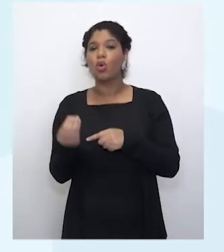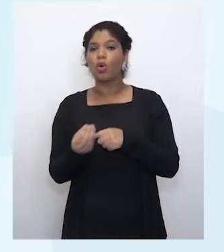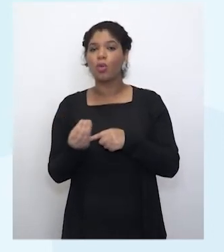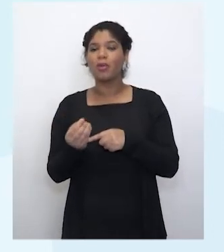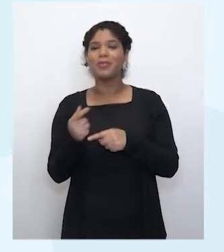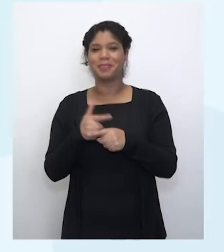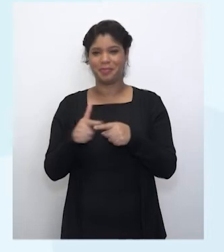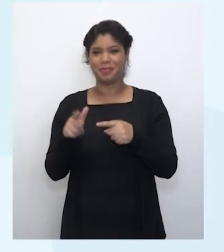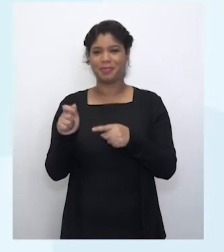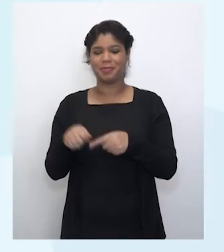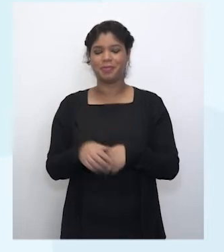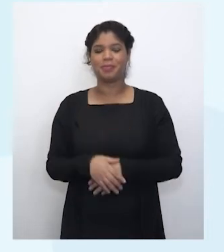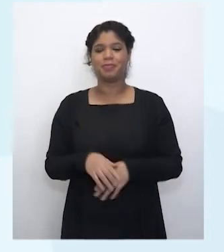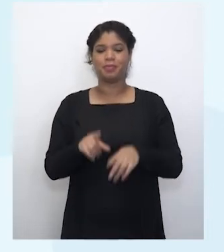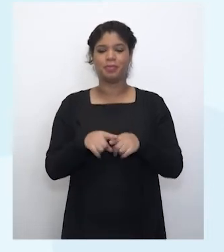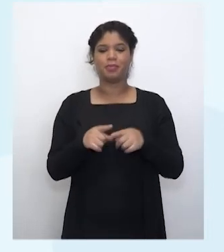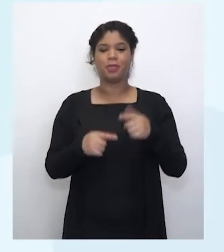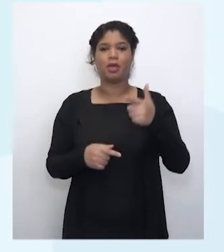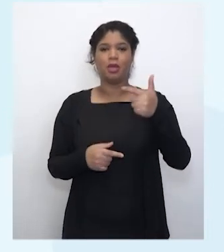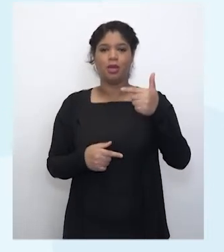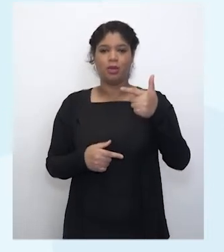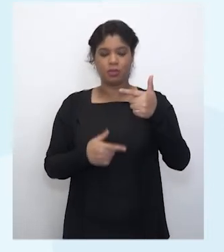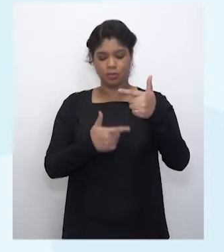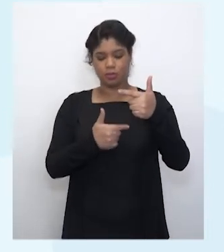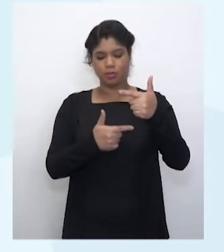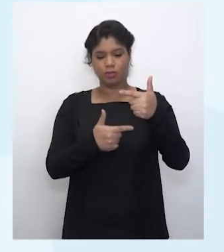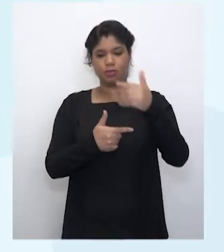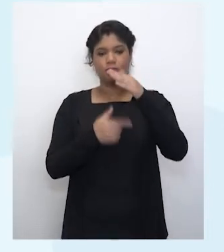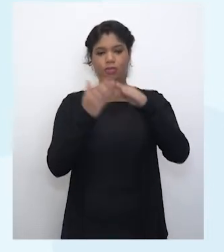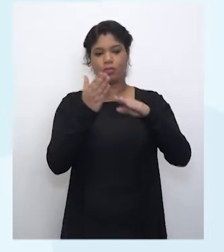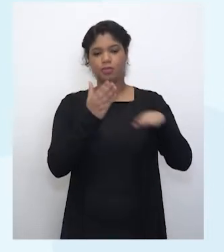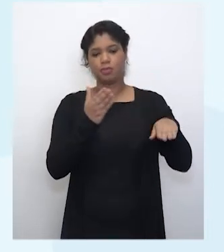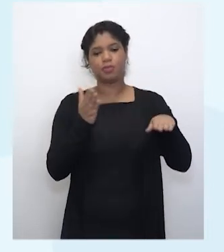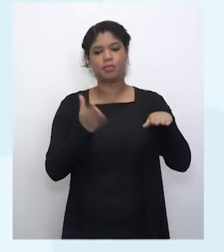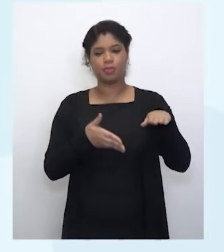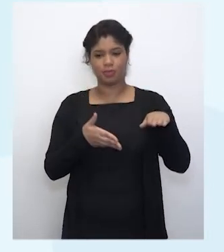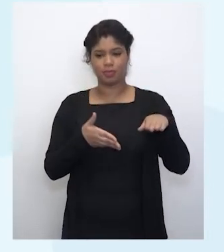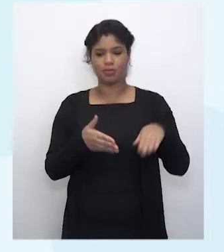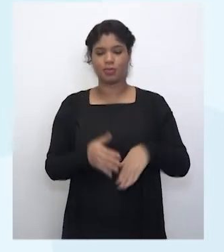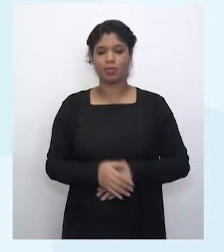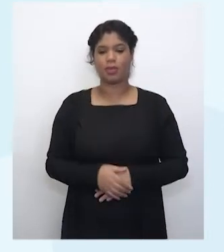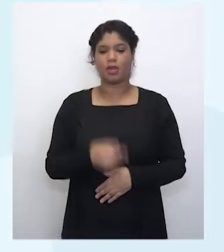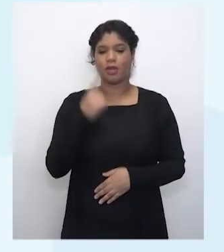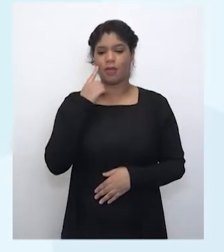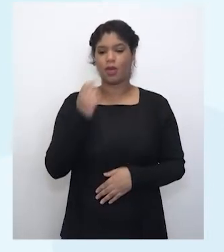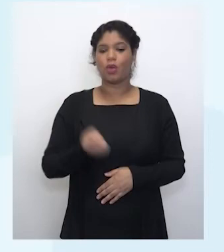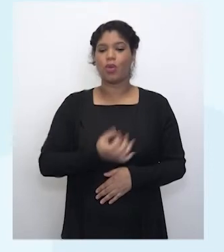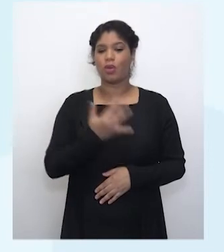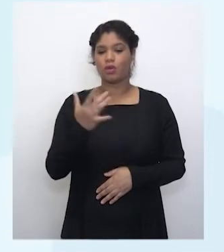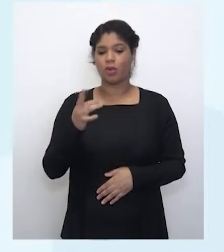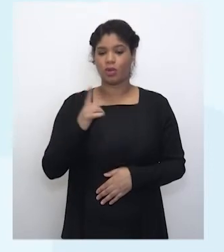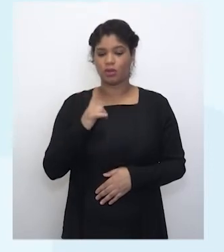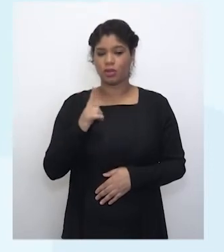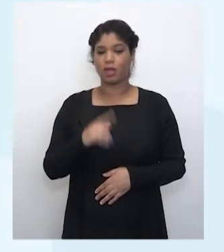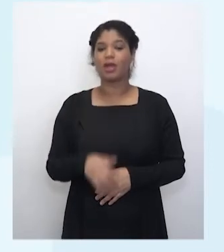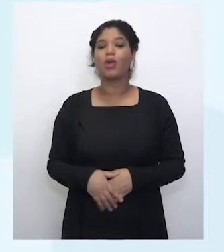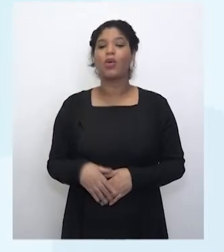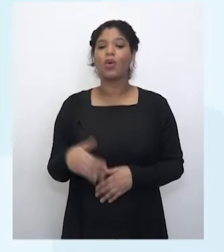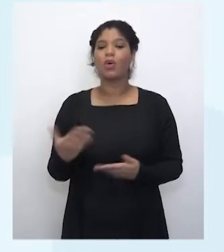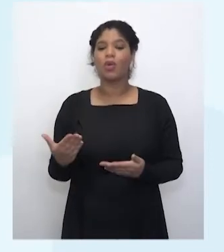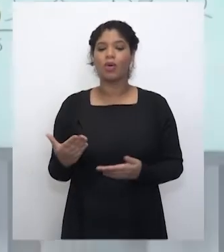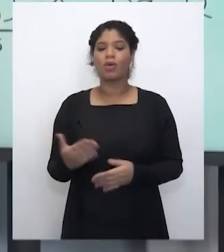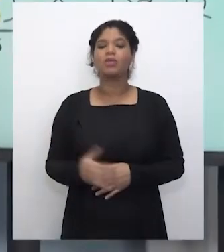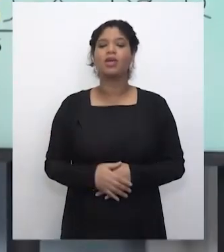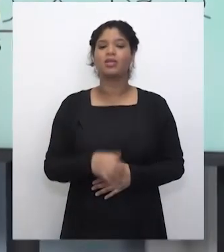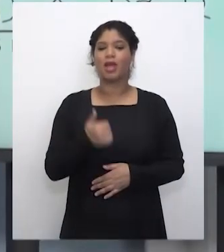posso cortar o 12 de cima com o de baixo. Portanto, a quantidade de jovens com 11 anos